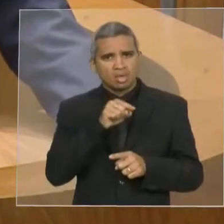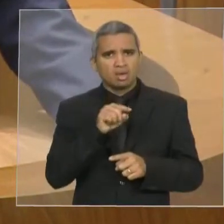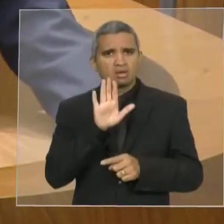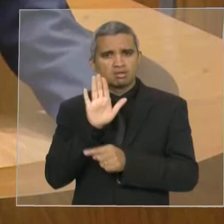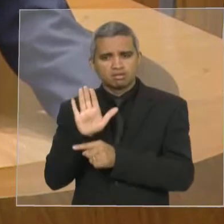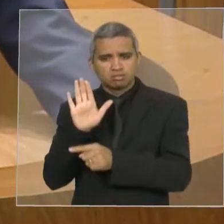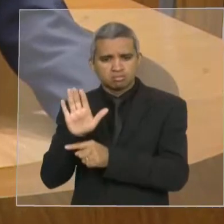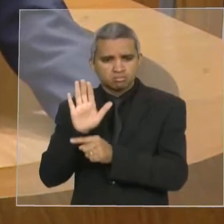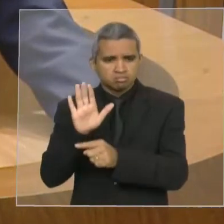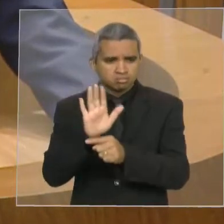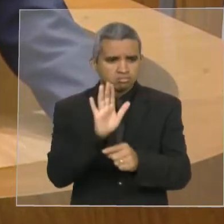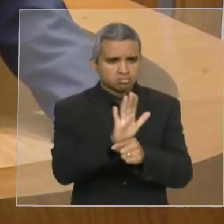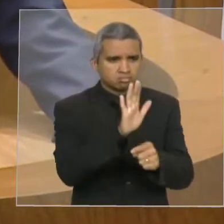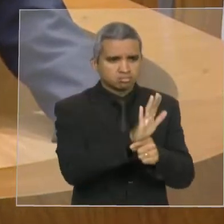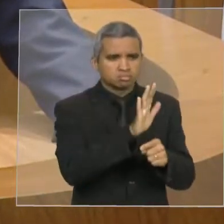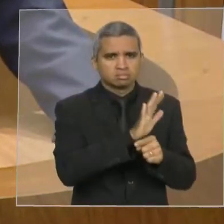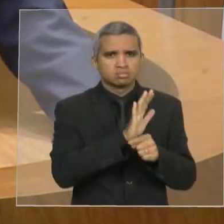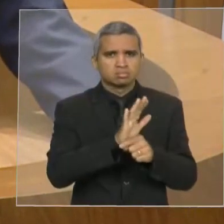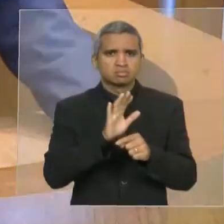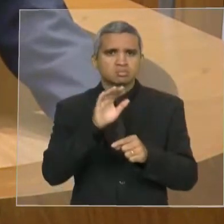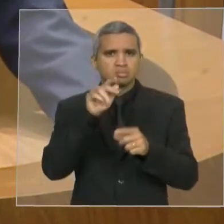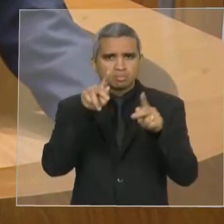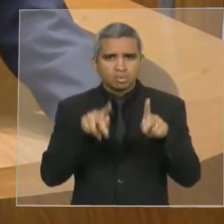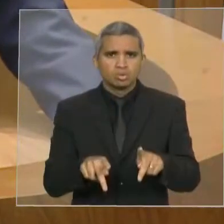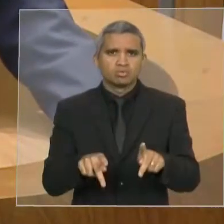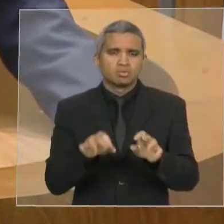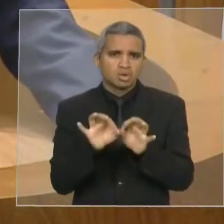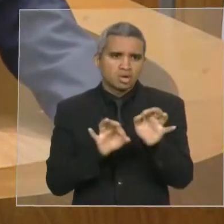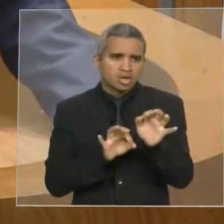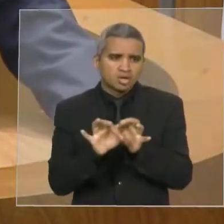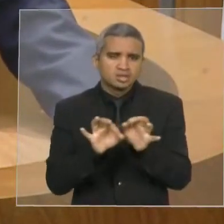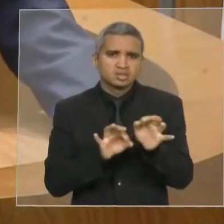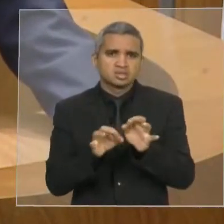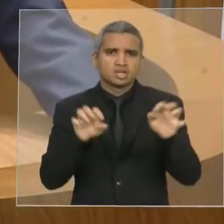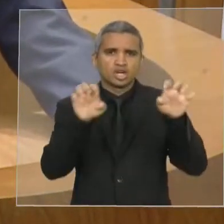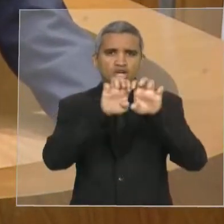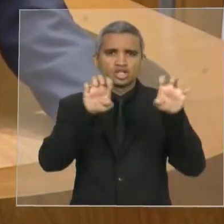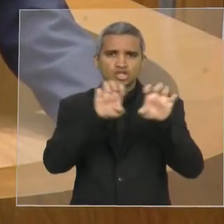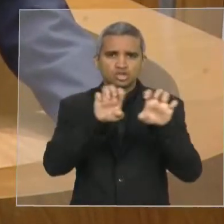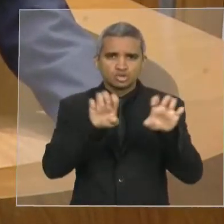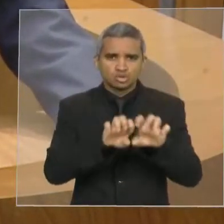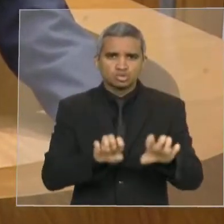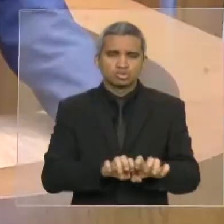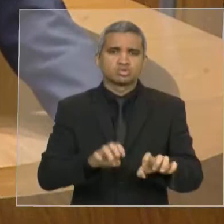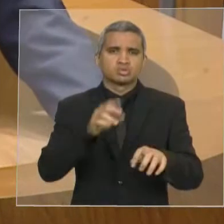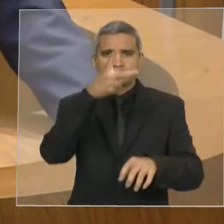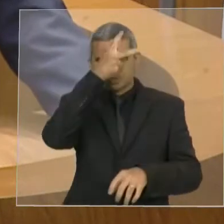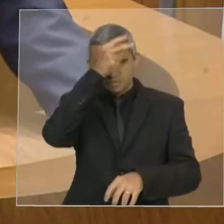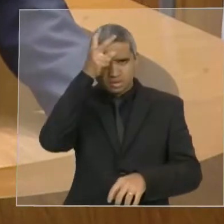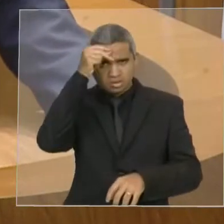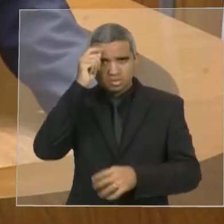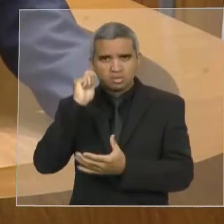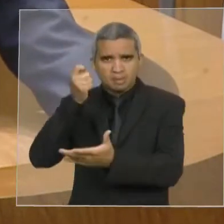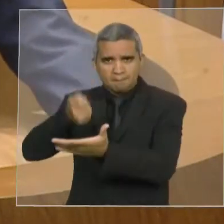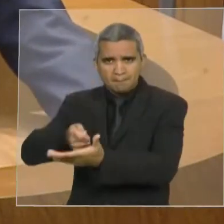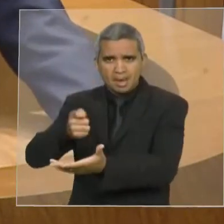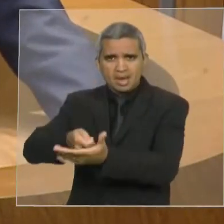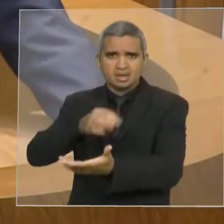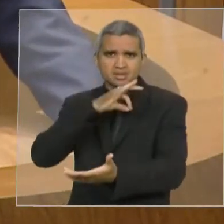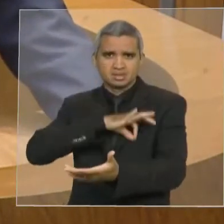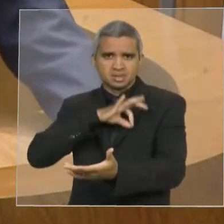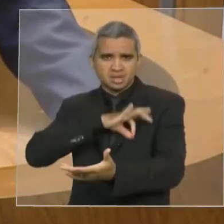acomodada satisfatoriamente no sentido de organizar a estrutura municipal, pagamento de funcionário,